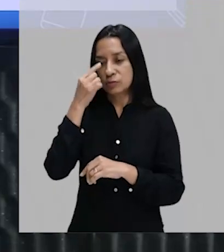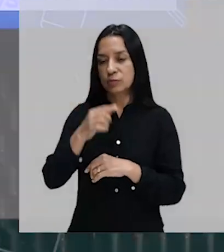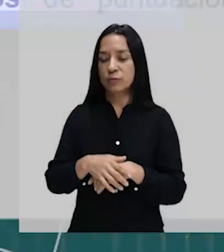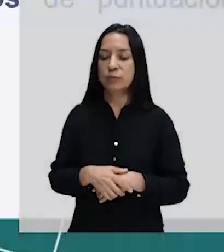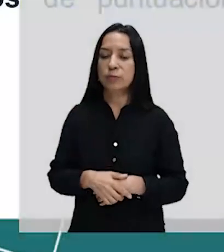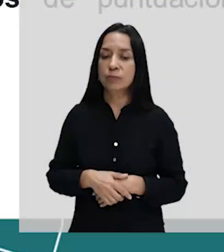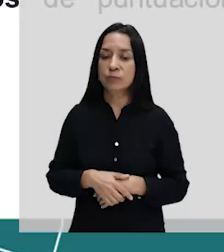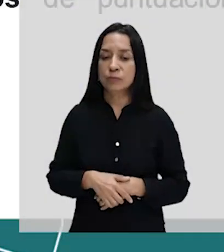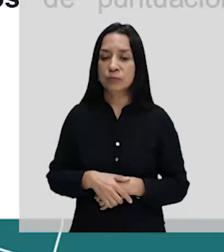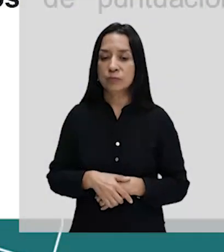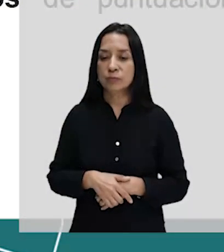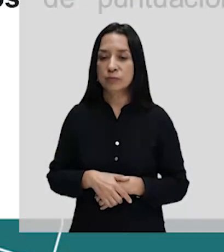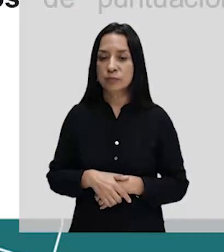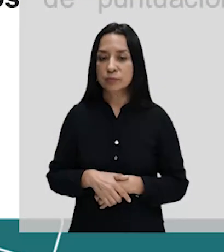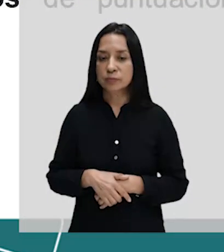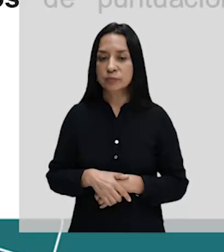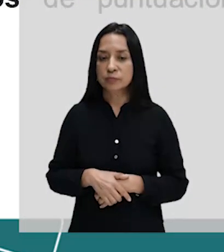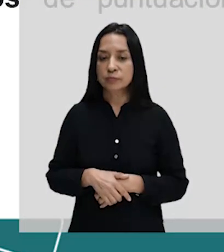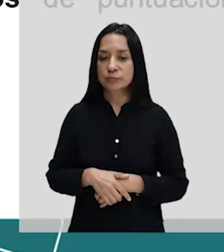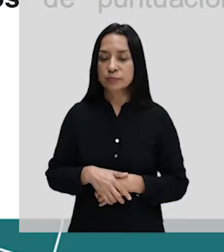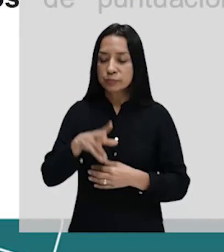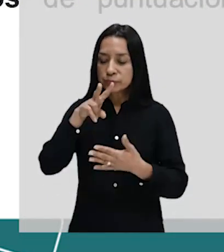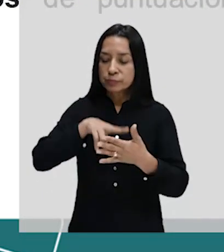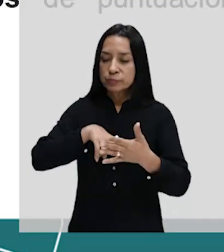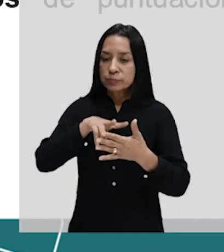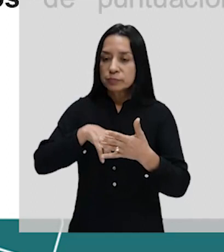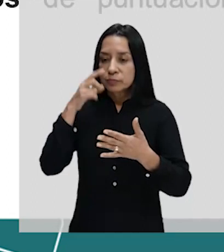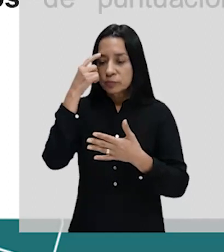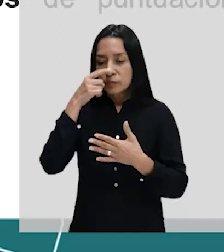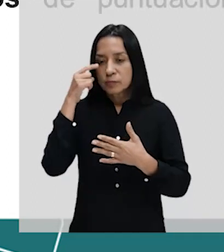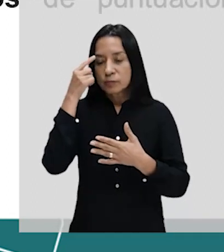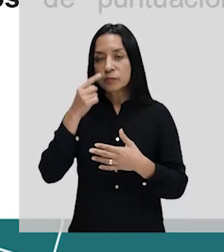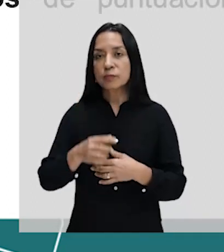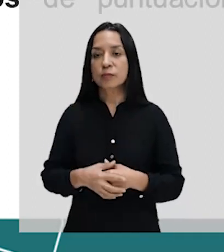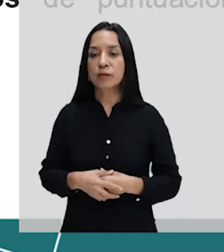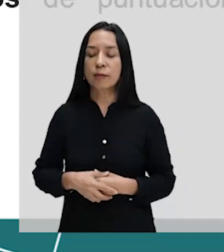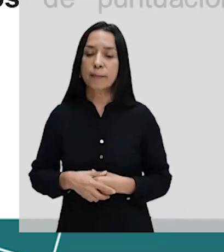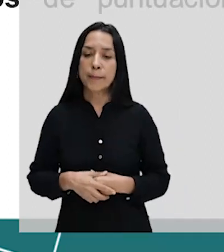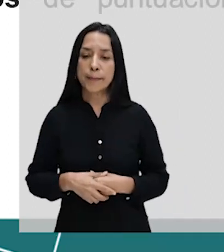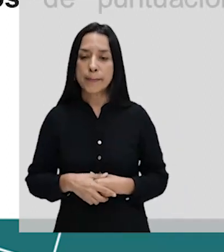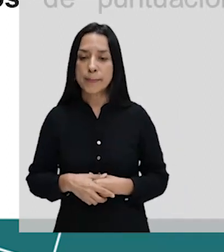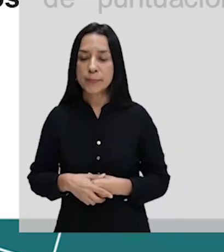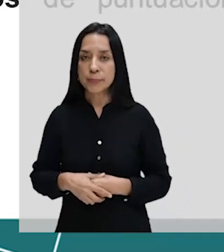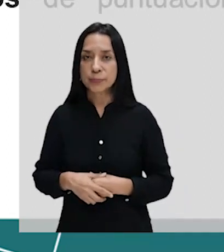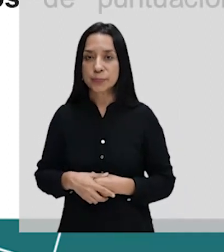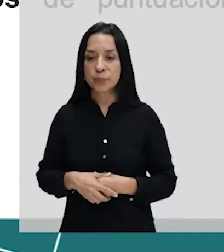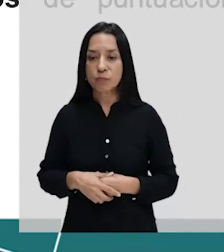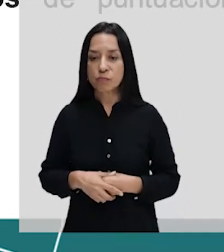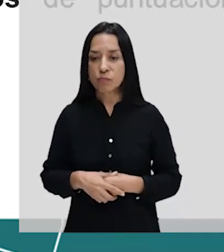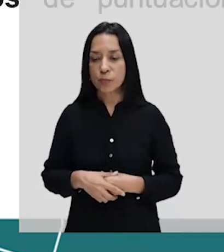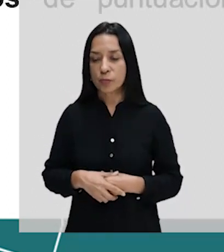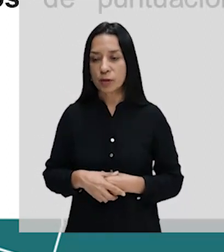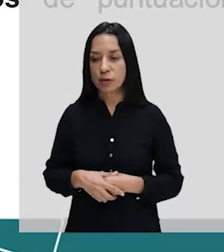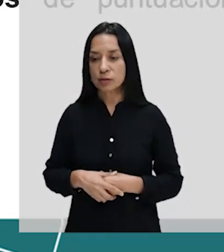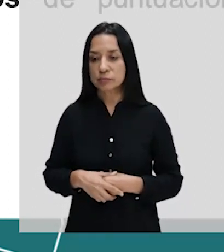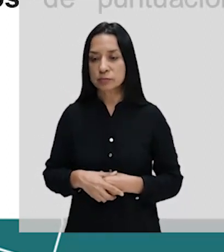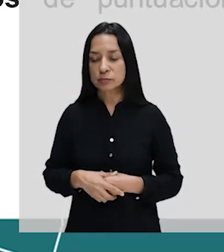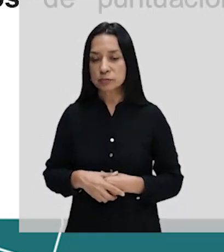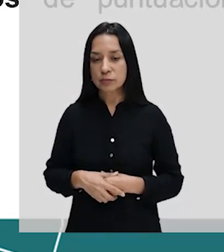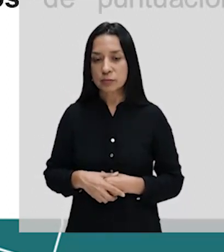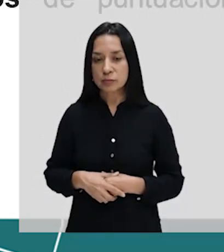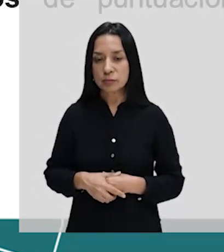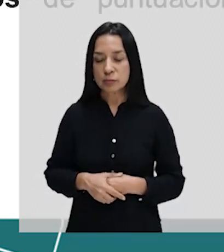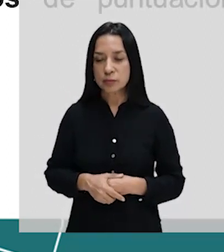Quais são os signos ortográficos e seus usos? Então, são todas aquelas marcas gráficas que,